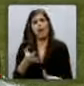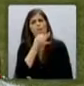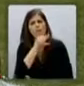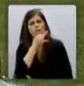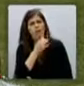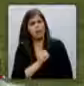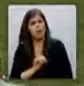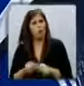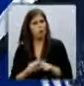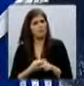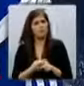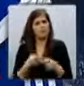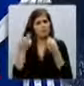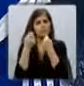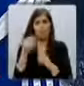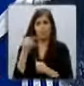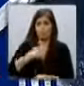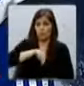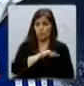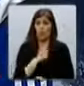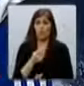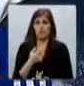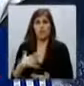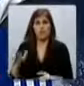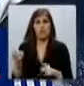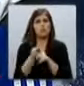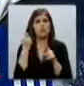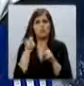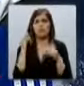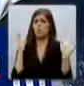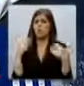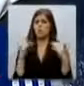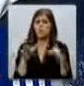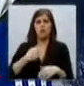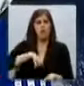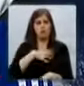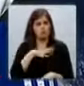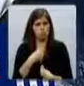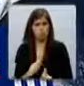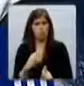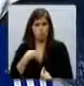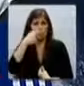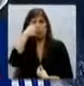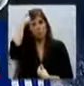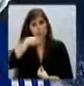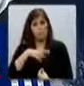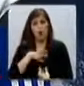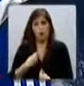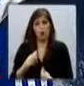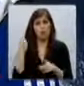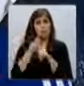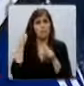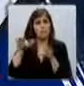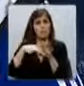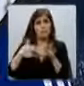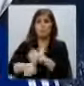Clube do Porto. Para nós vai ser um desafio extraordinário e nós gostamos de estar, eu pessoalmente gosto de estar nos melhores desafios,